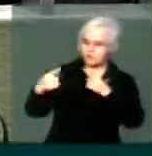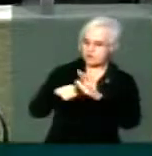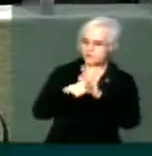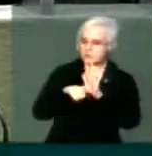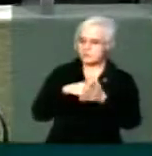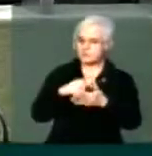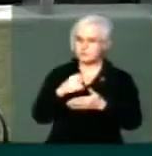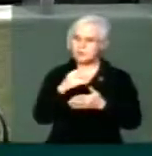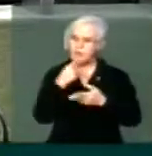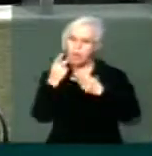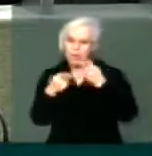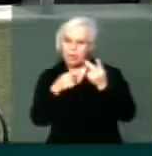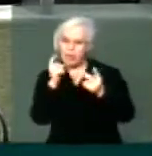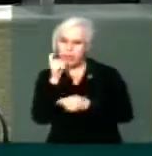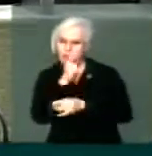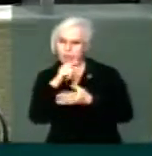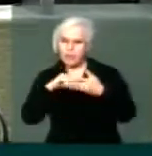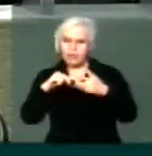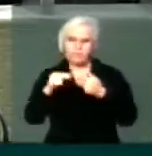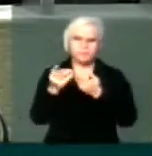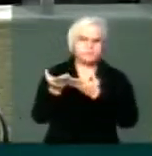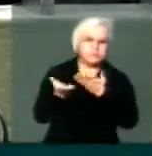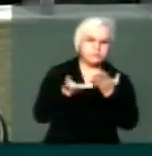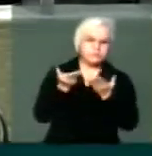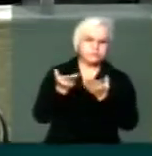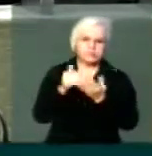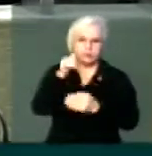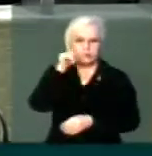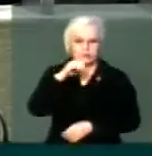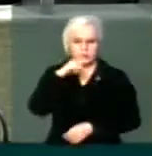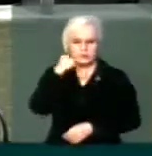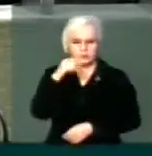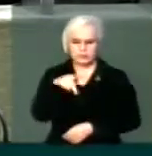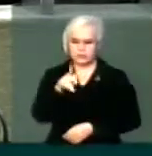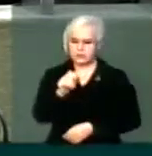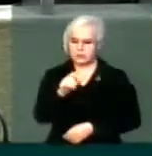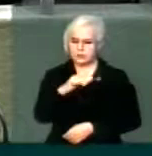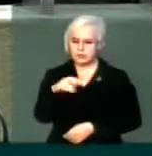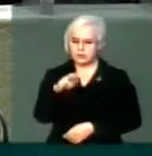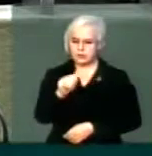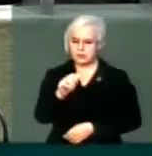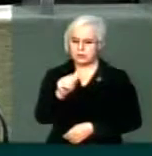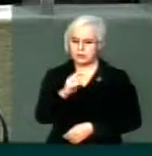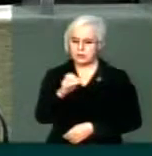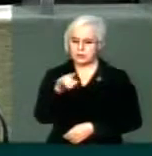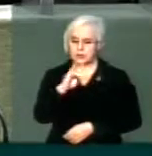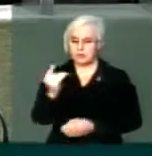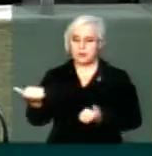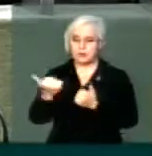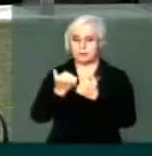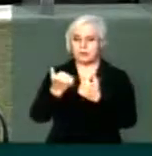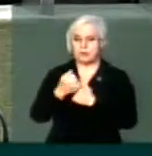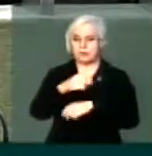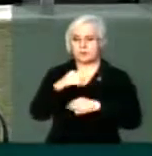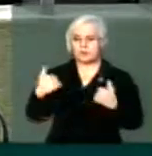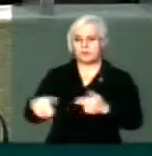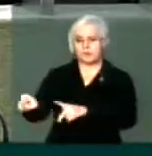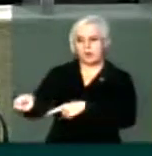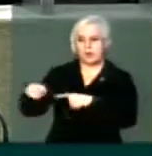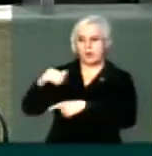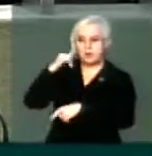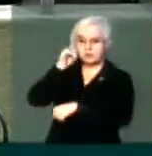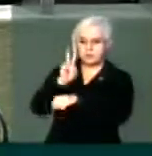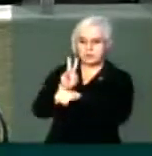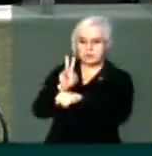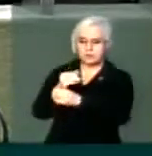provocação rumores da indicação da senadora Cátia Abreu ao Ministério da Agricultura,